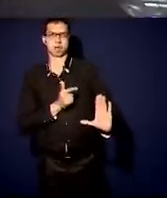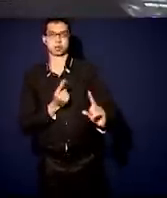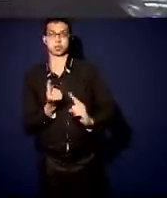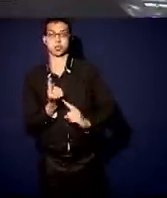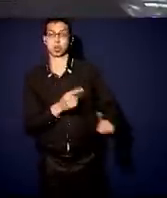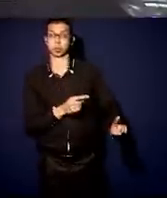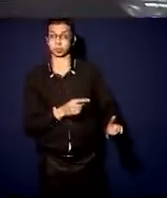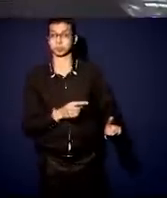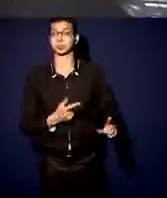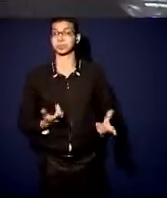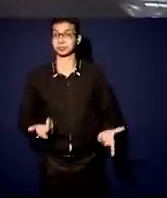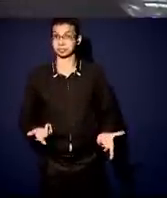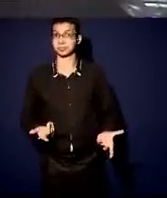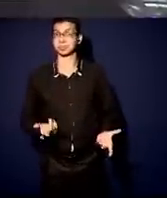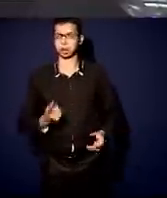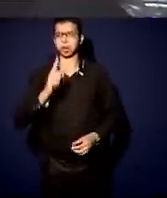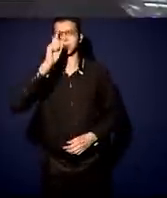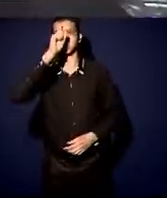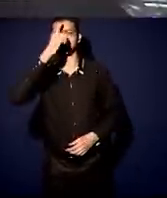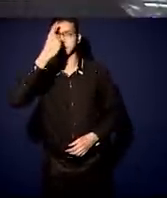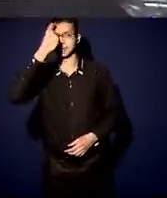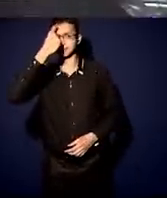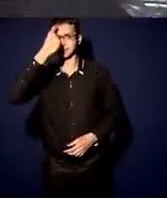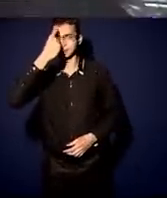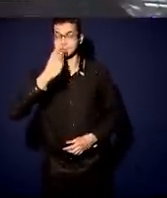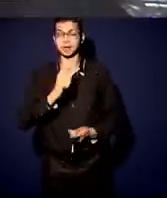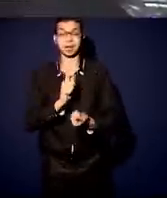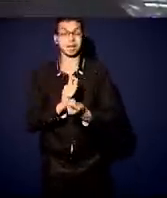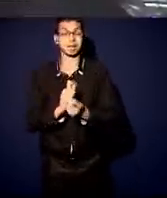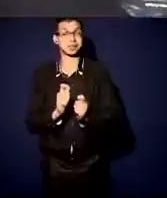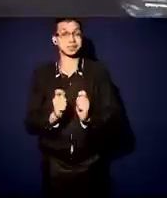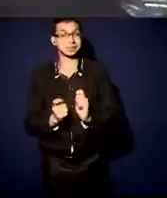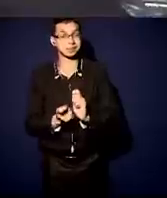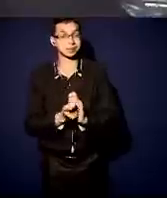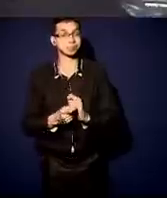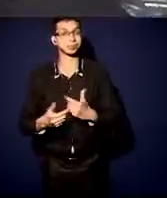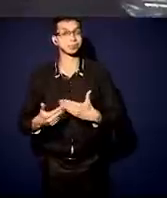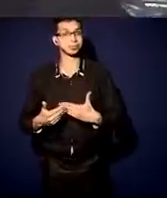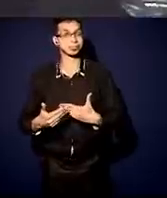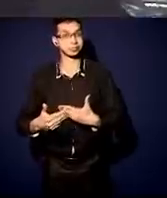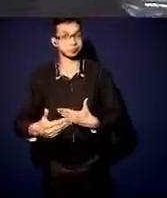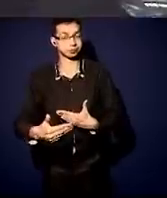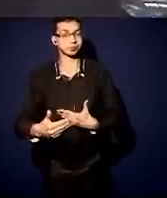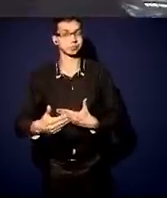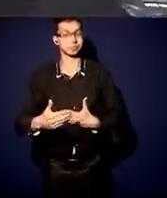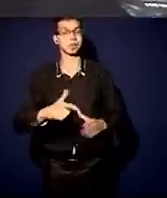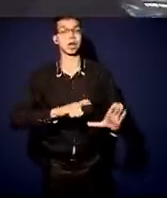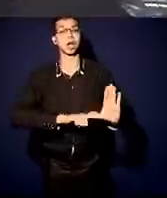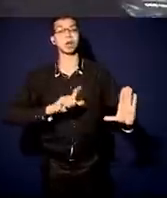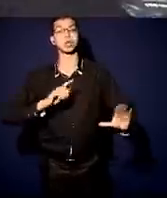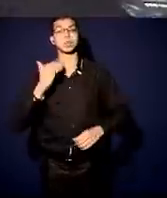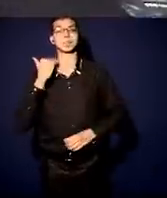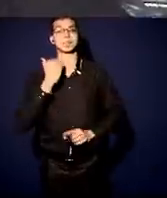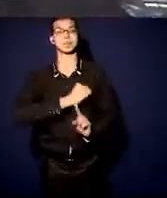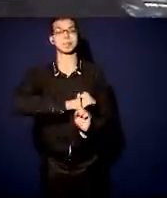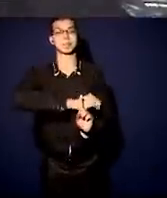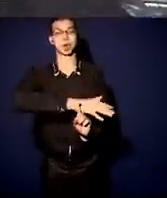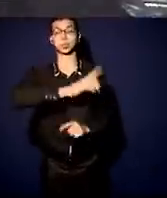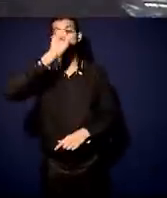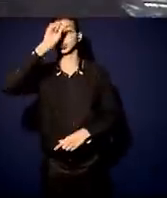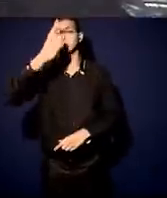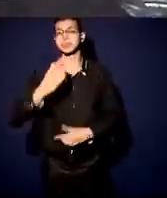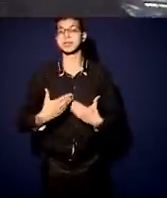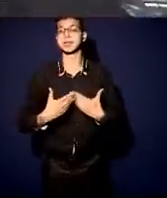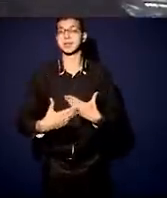se colocando em dúvida adequação da autonomia do Banco Central como desenho